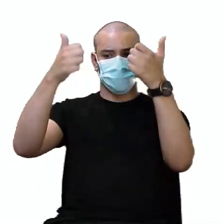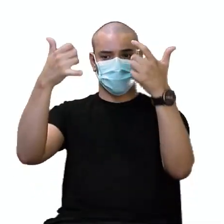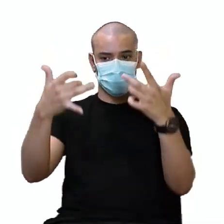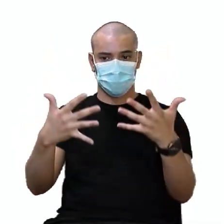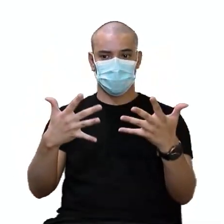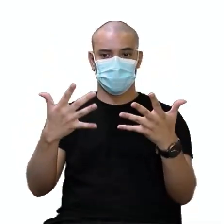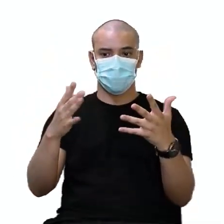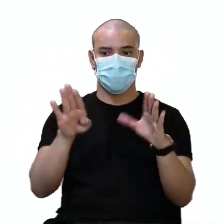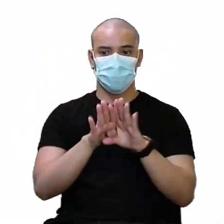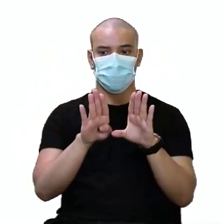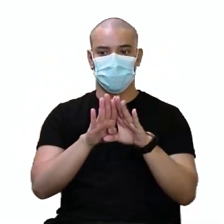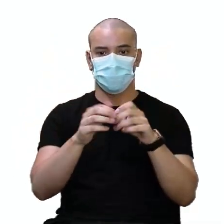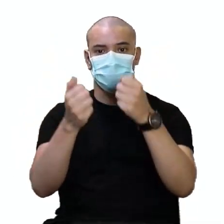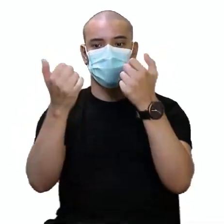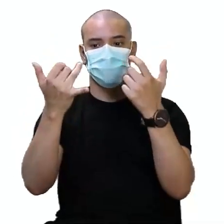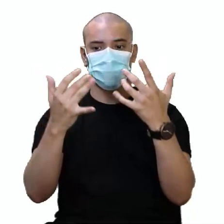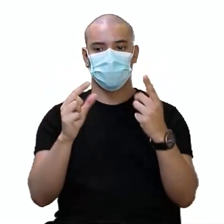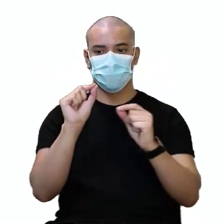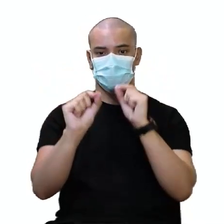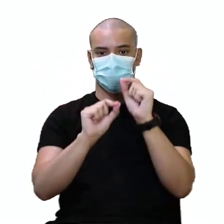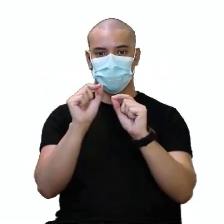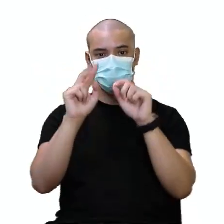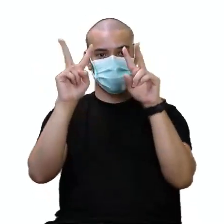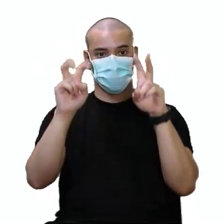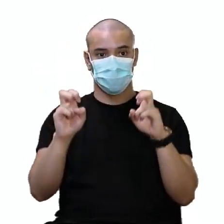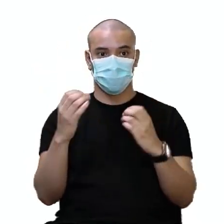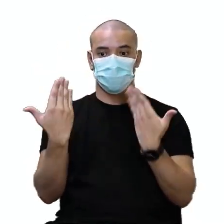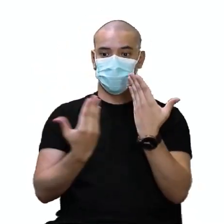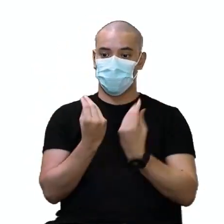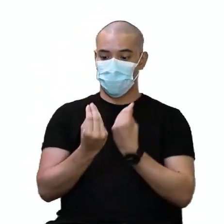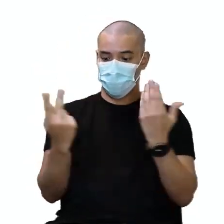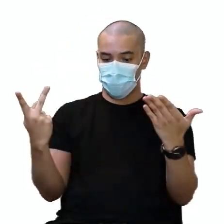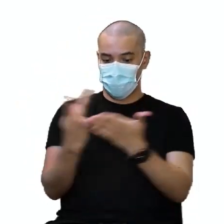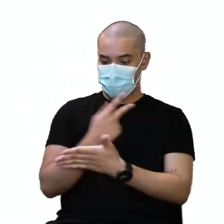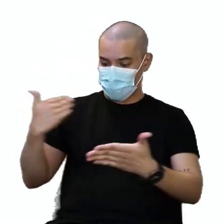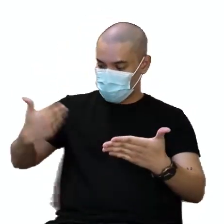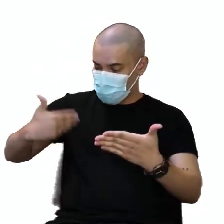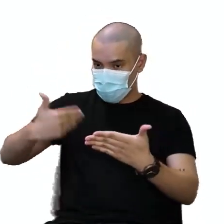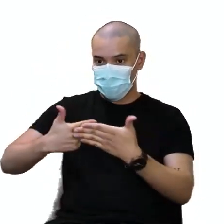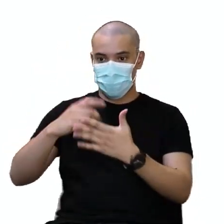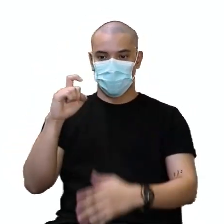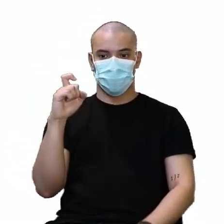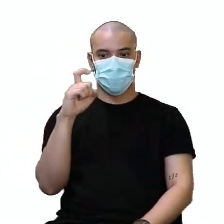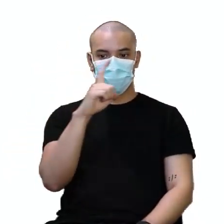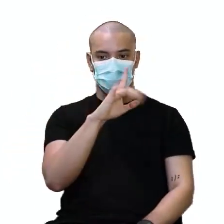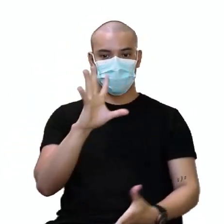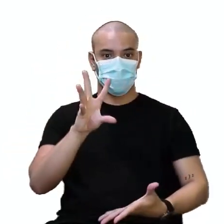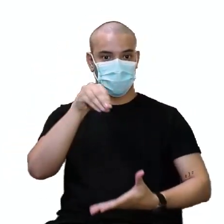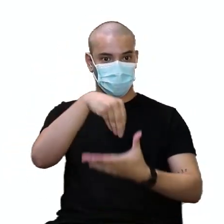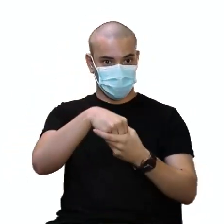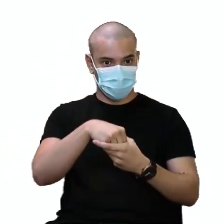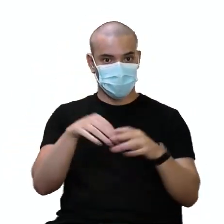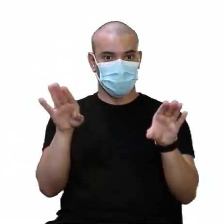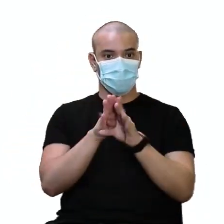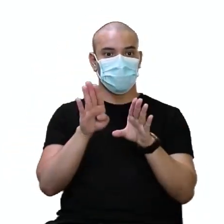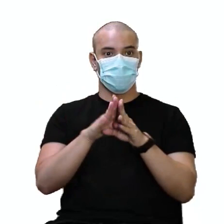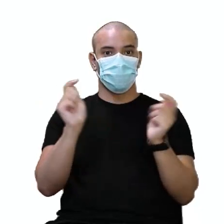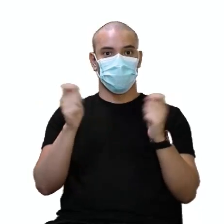novamente, reforçar a questão do processo de evolução que vai envolver